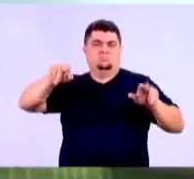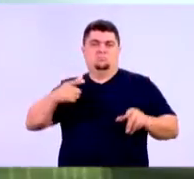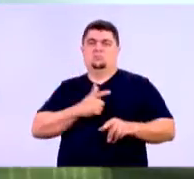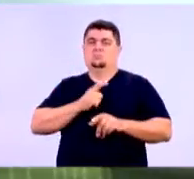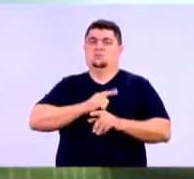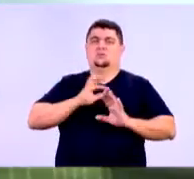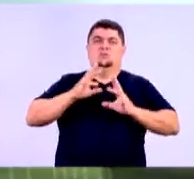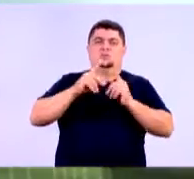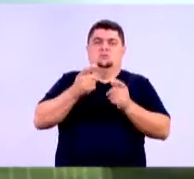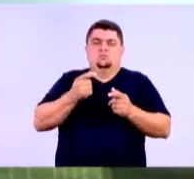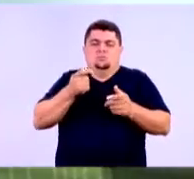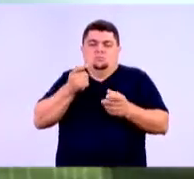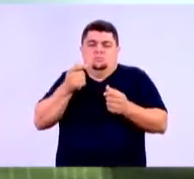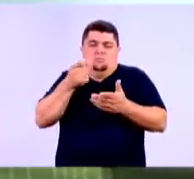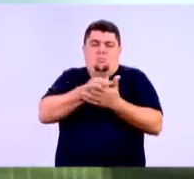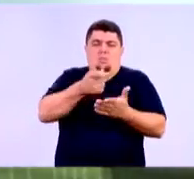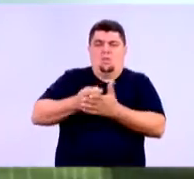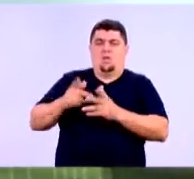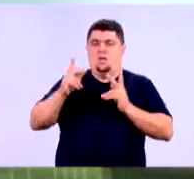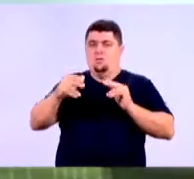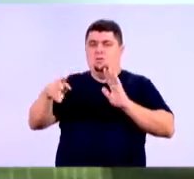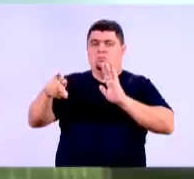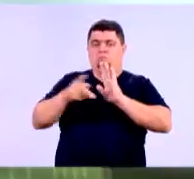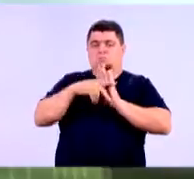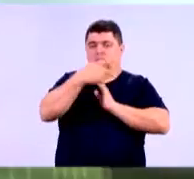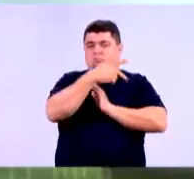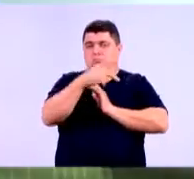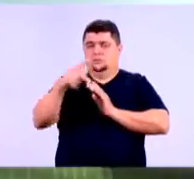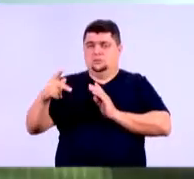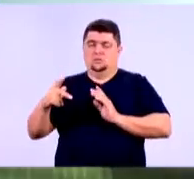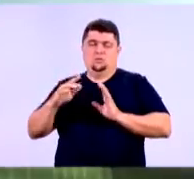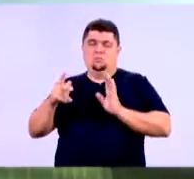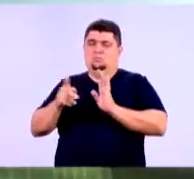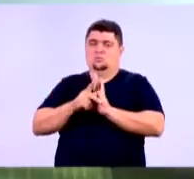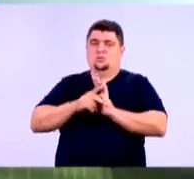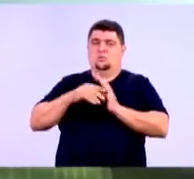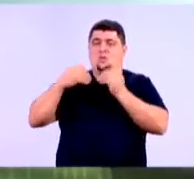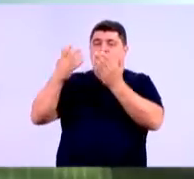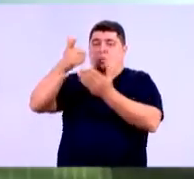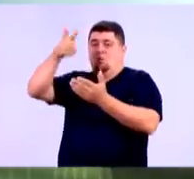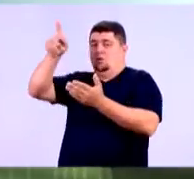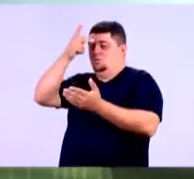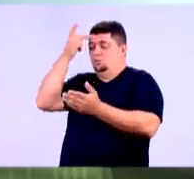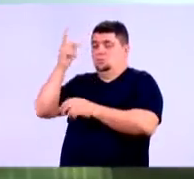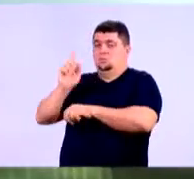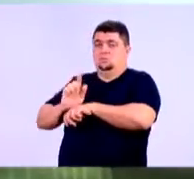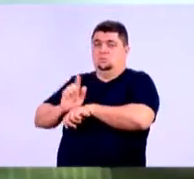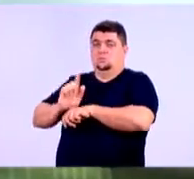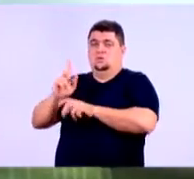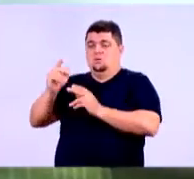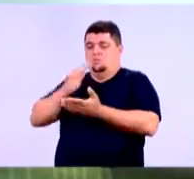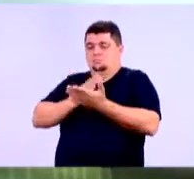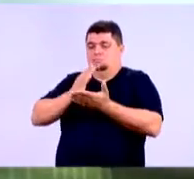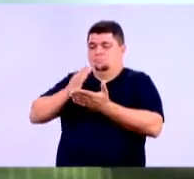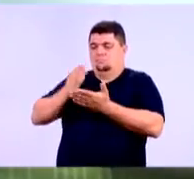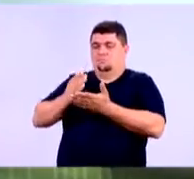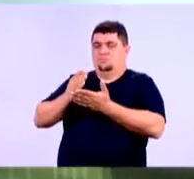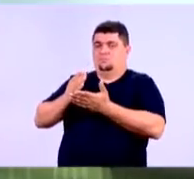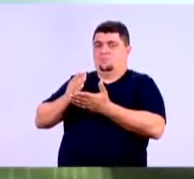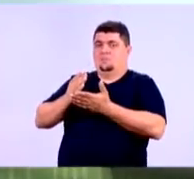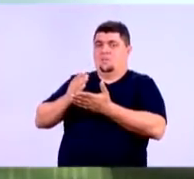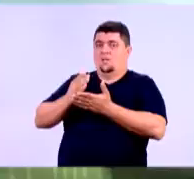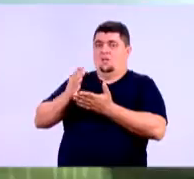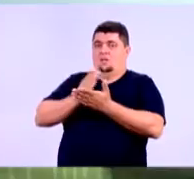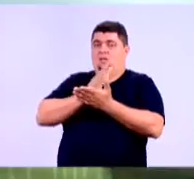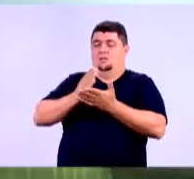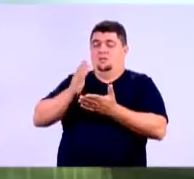todo o investimento e aquilo é como se fosse o seu patrimônio que você entrega na mão de alguém quando essa pessoa compra a prazo e essa pessoa só